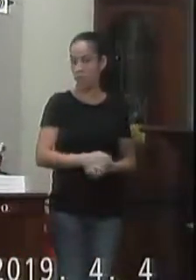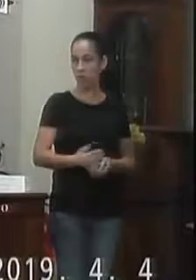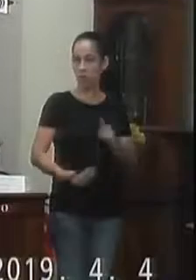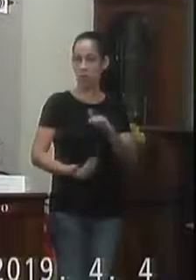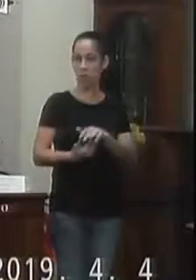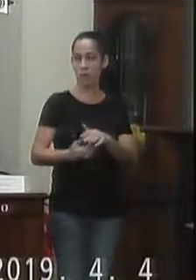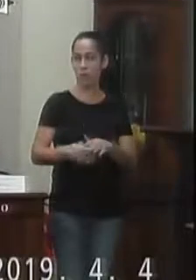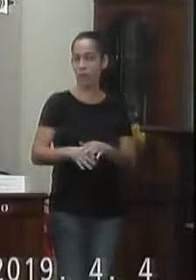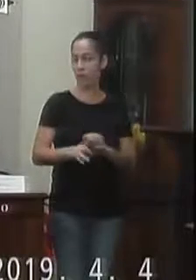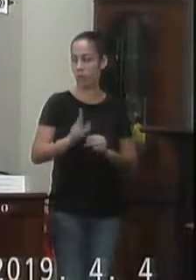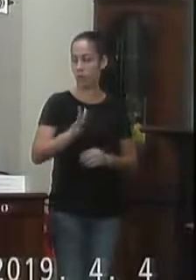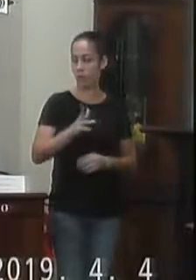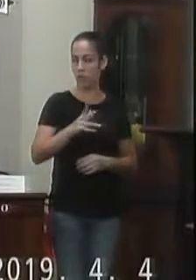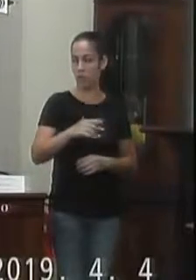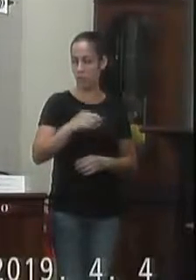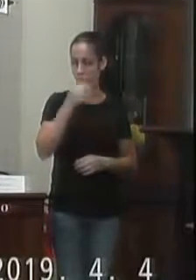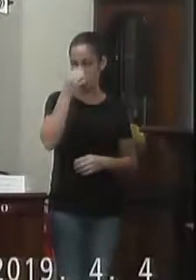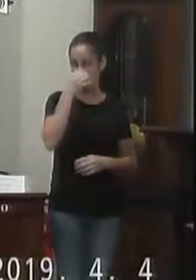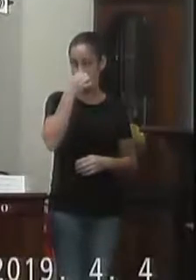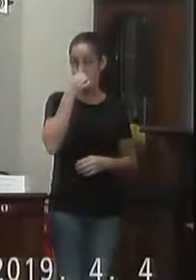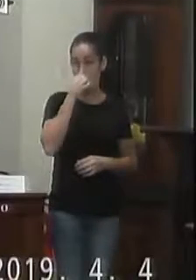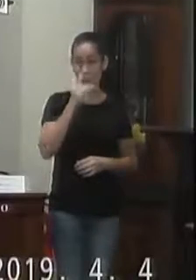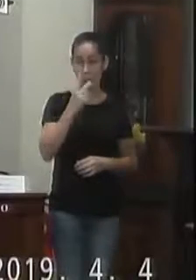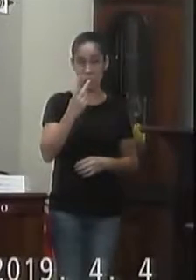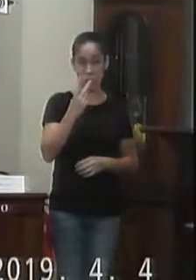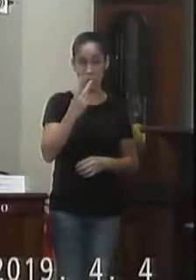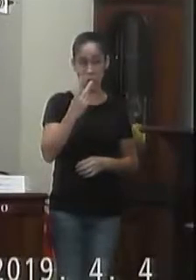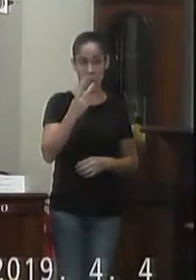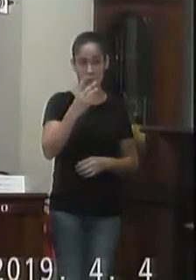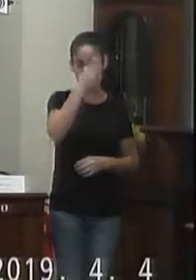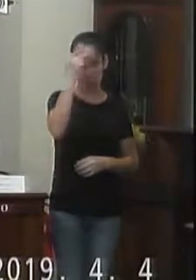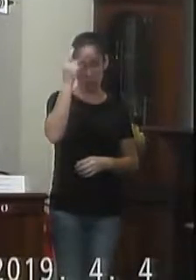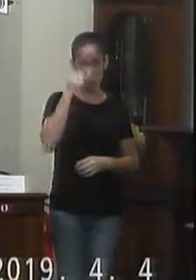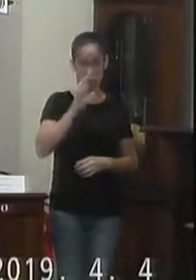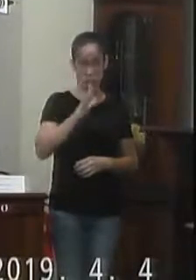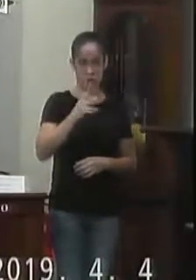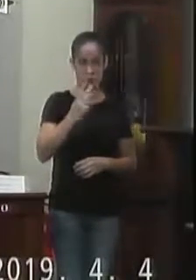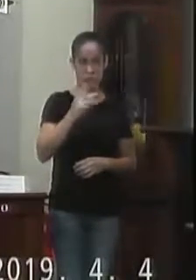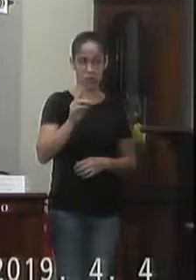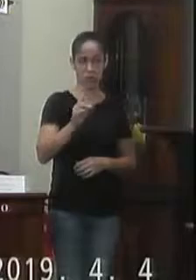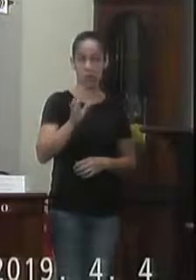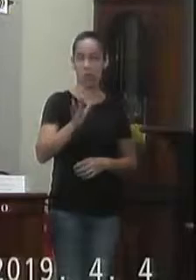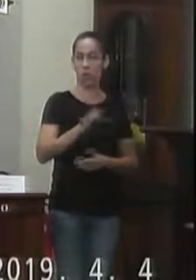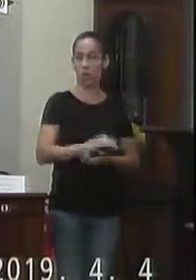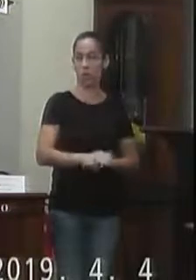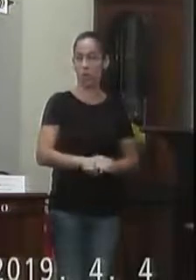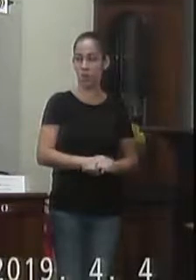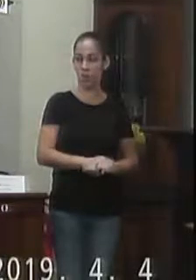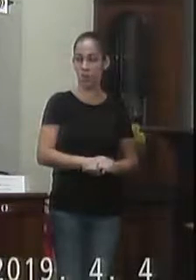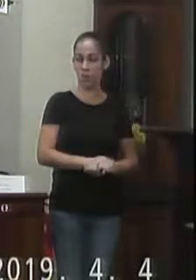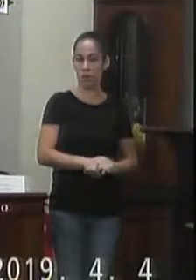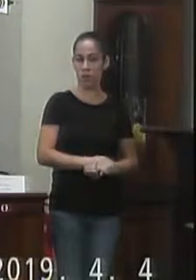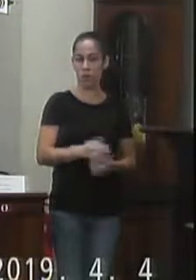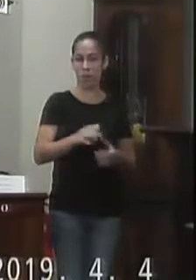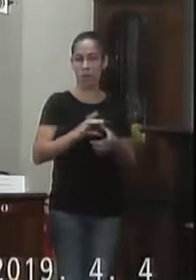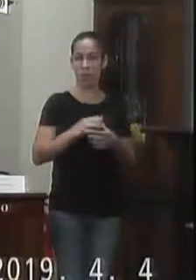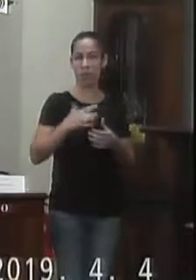Enfim, já tem... São quantos? São 2. Então, tem 2 nomes já que se